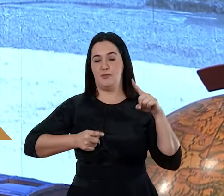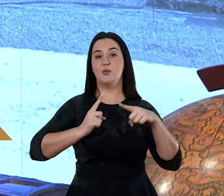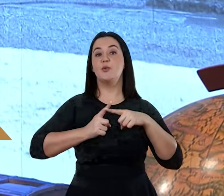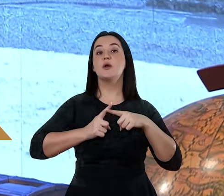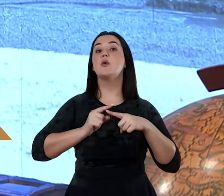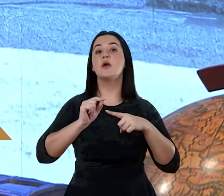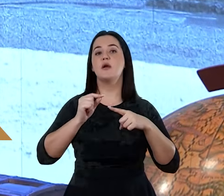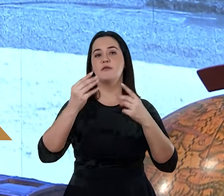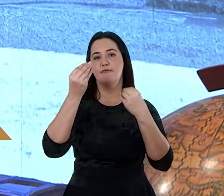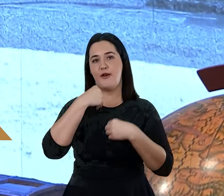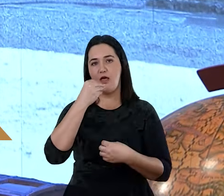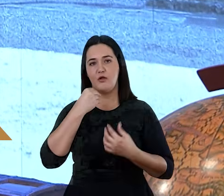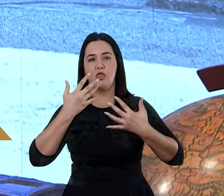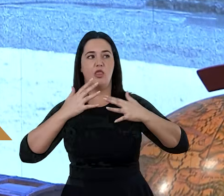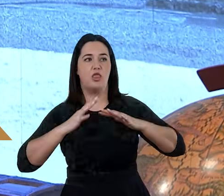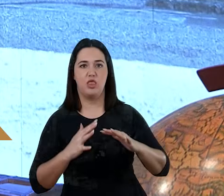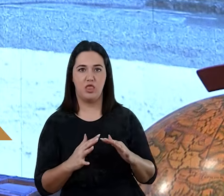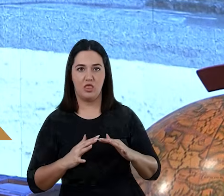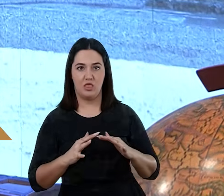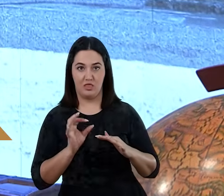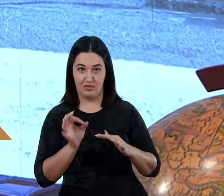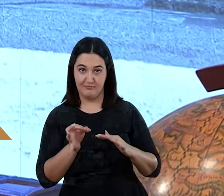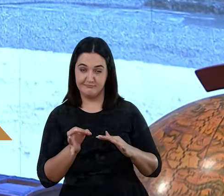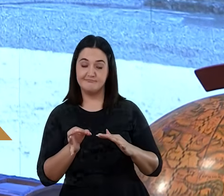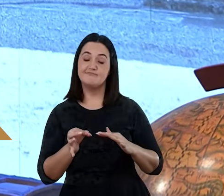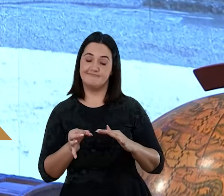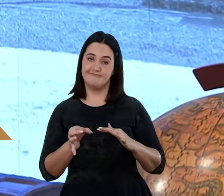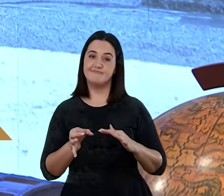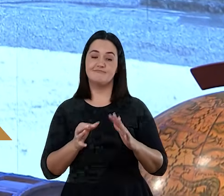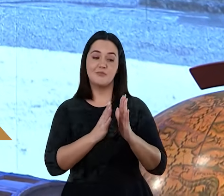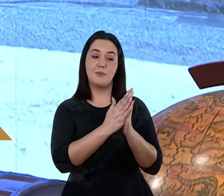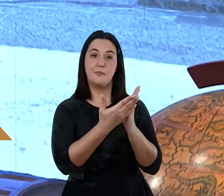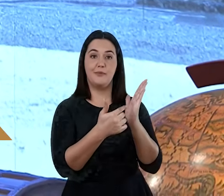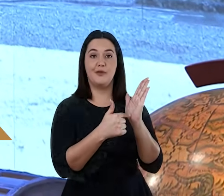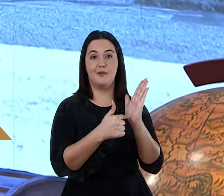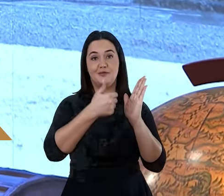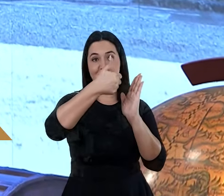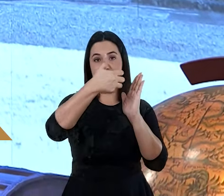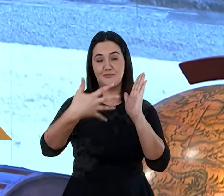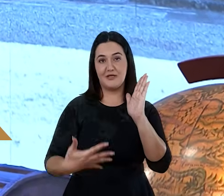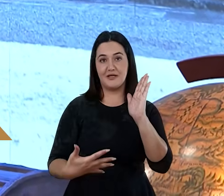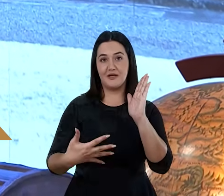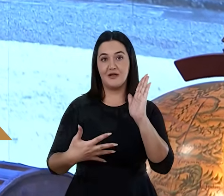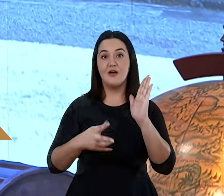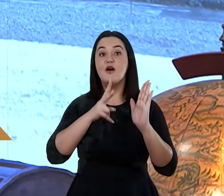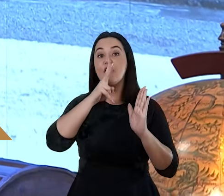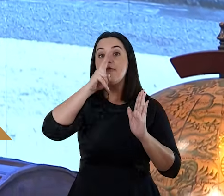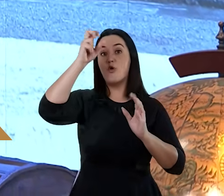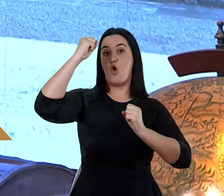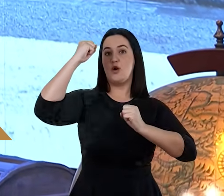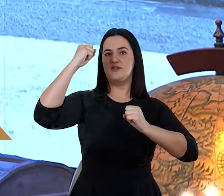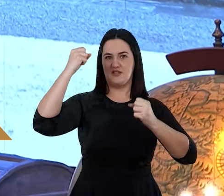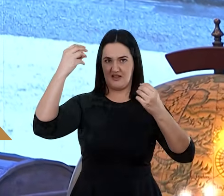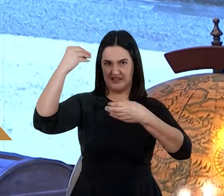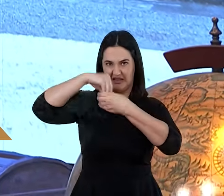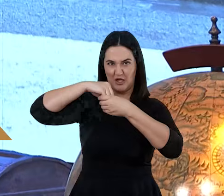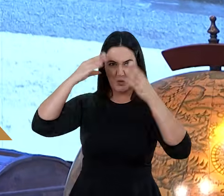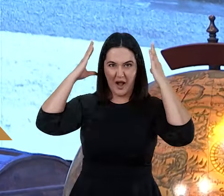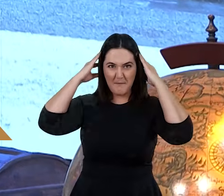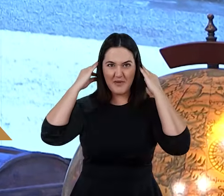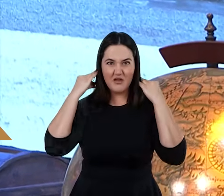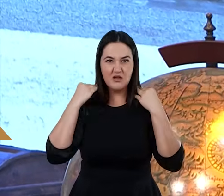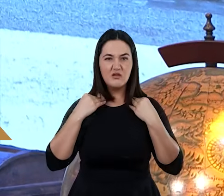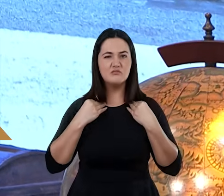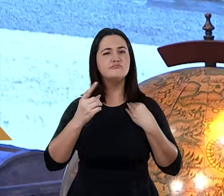fraco, o que realmente aconteceu. Embora, como a própria Bíblia dá a entender, a força dele não estava